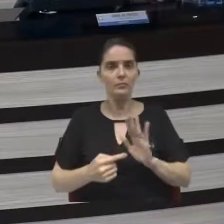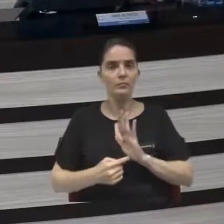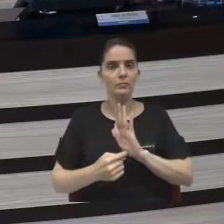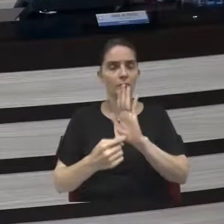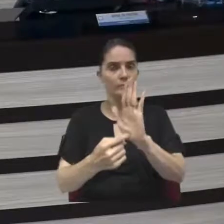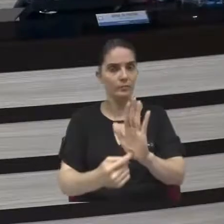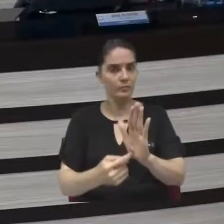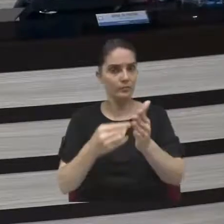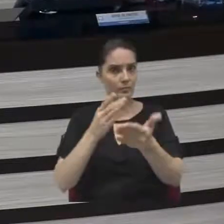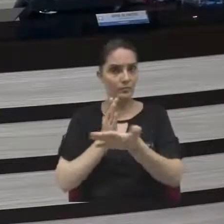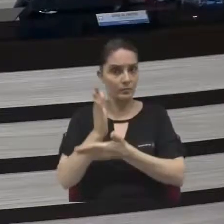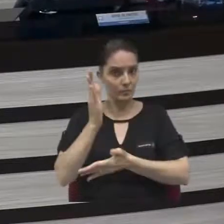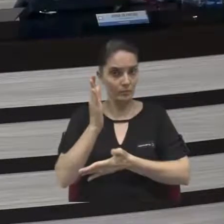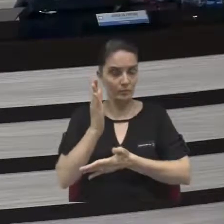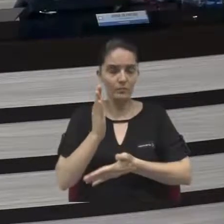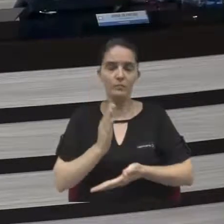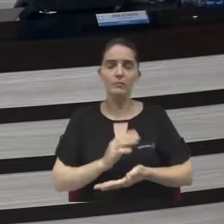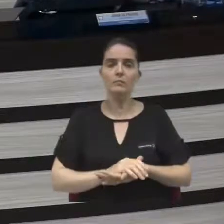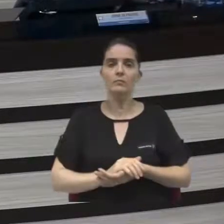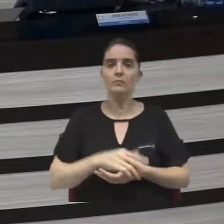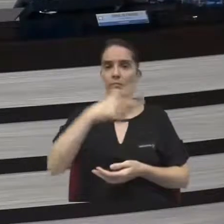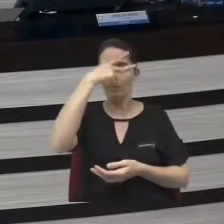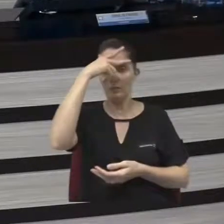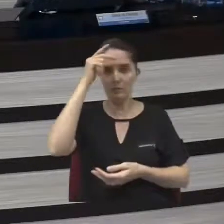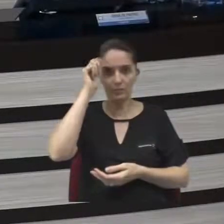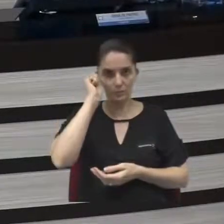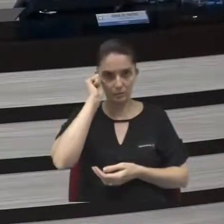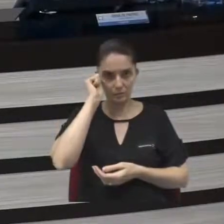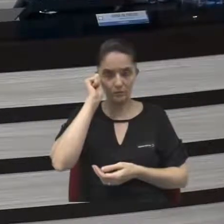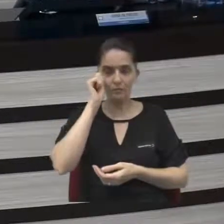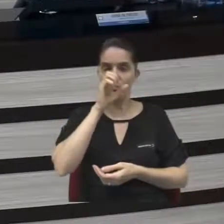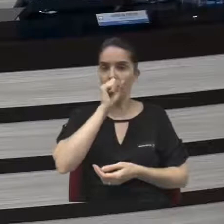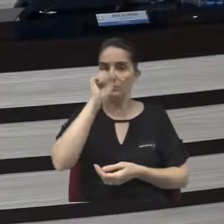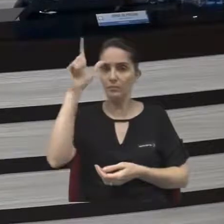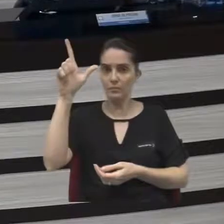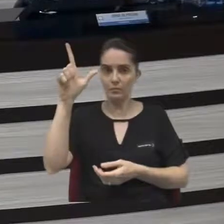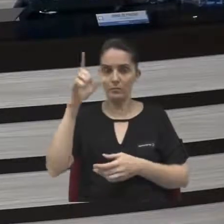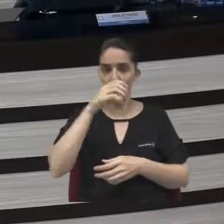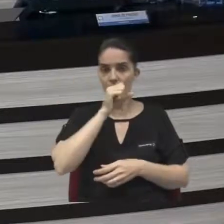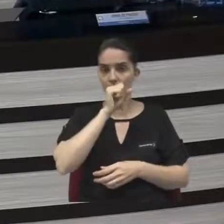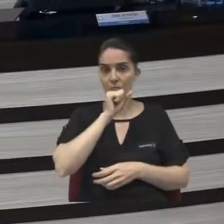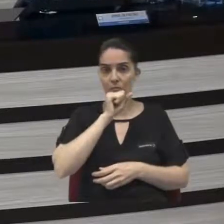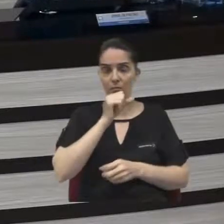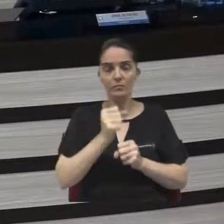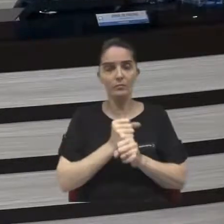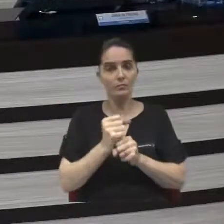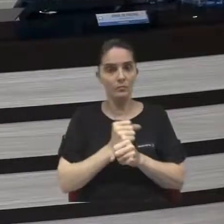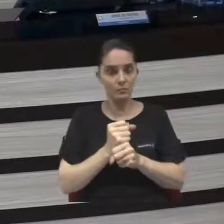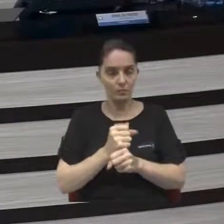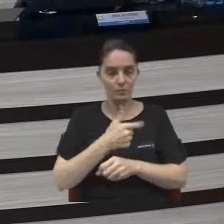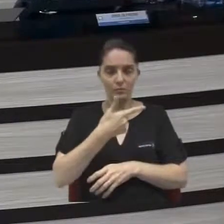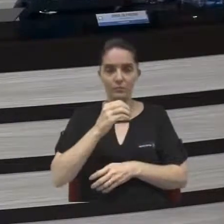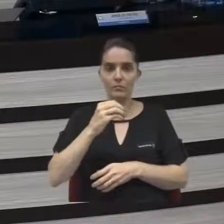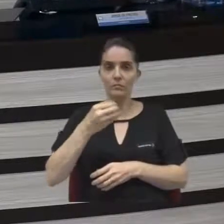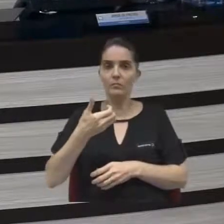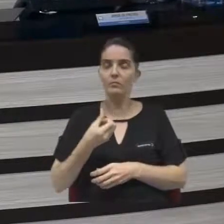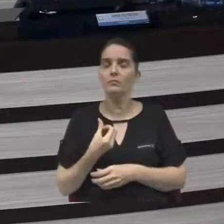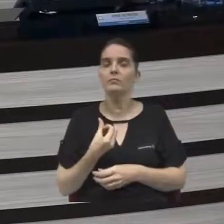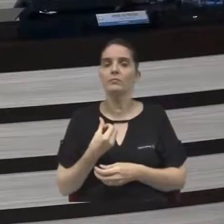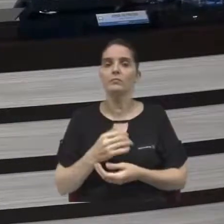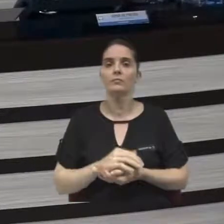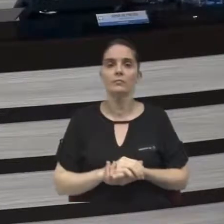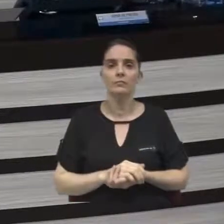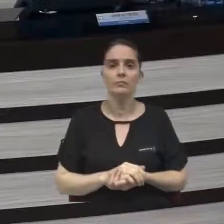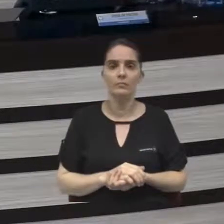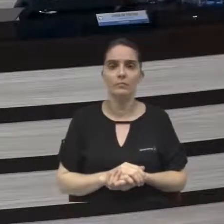à aprovação das contas da Prefeitura Municipal de Limeira, exercício de 2016, exceção feita aos autos,